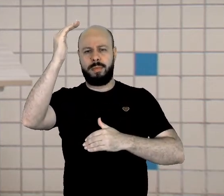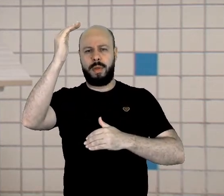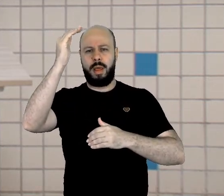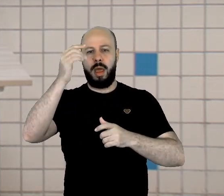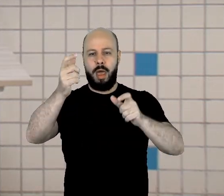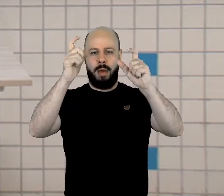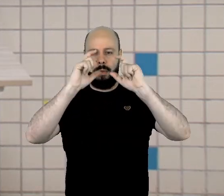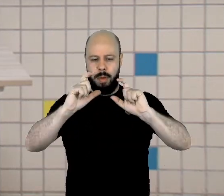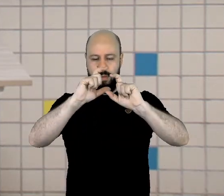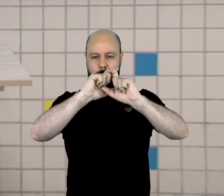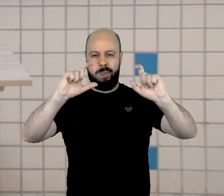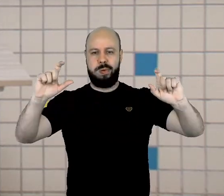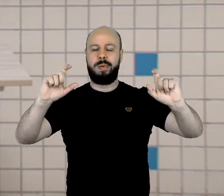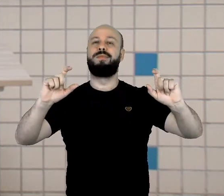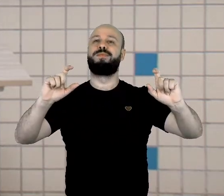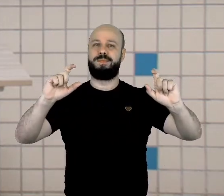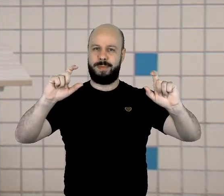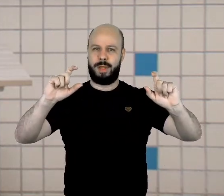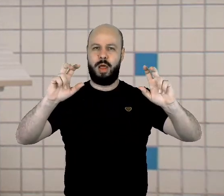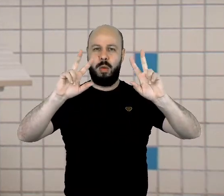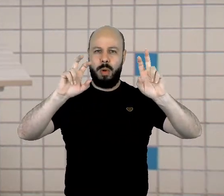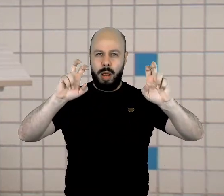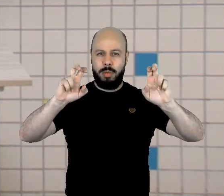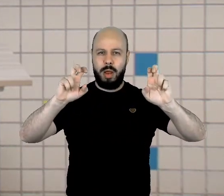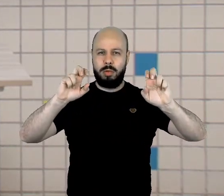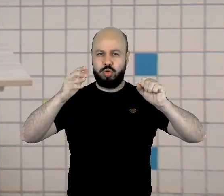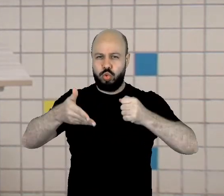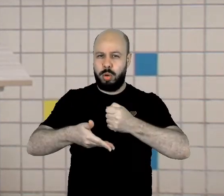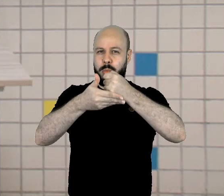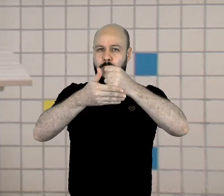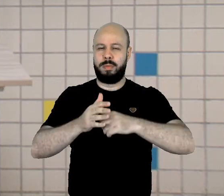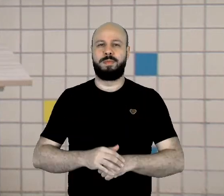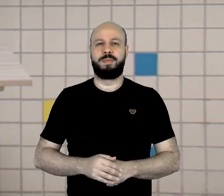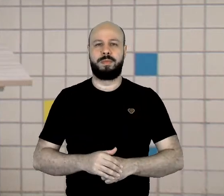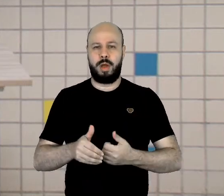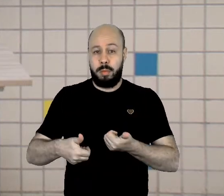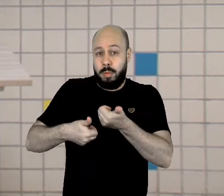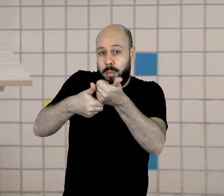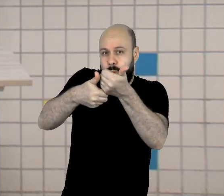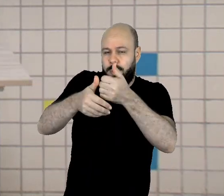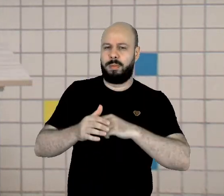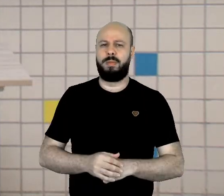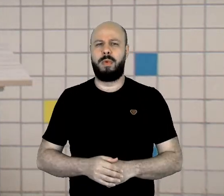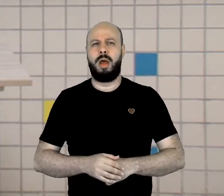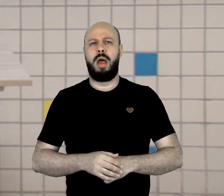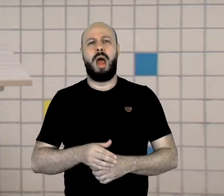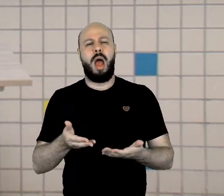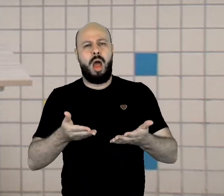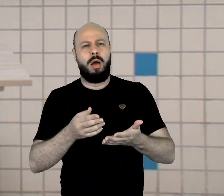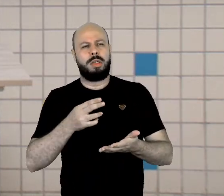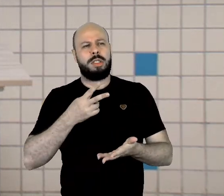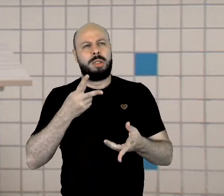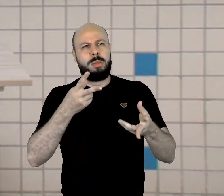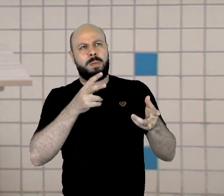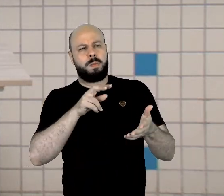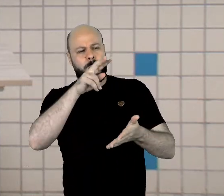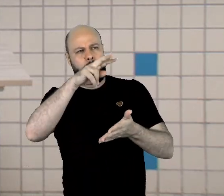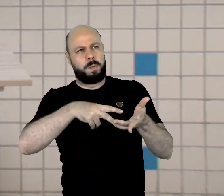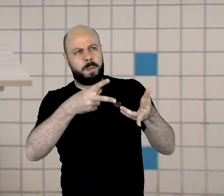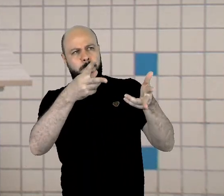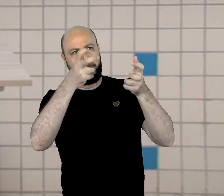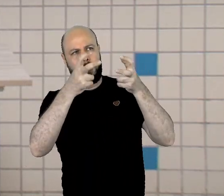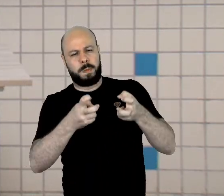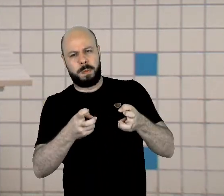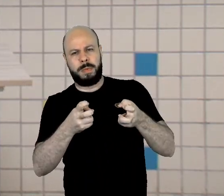depois eles vêm com um títulozinho auxiliar. Então vocês vão olhar lá e ver se essa manchete, né, essa